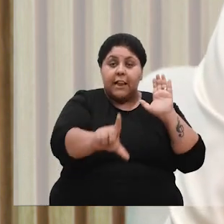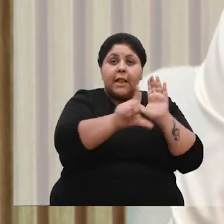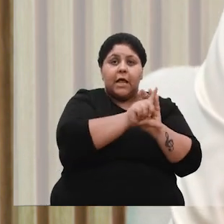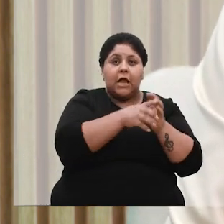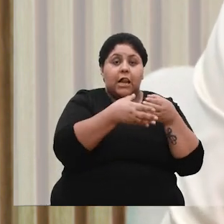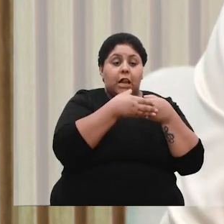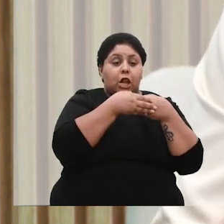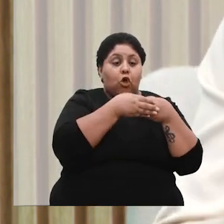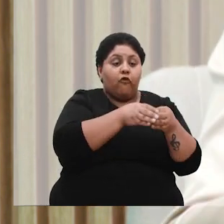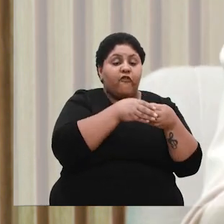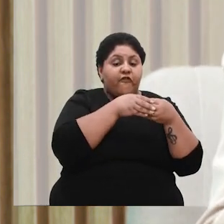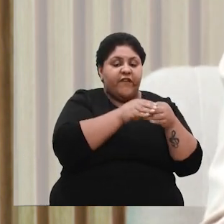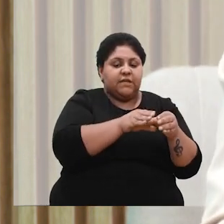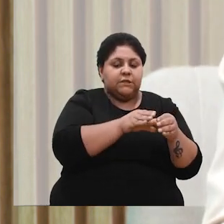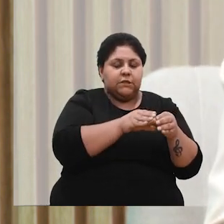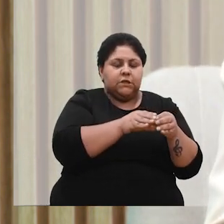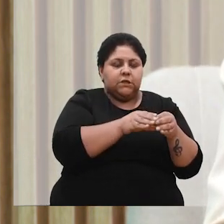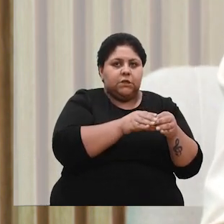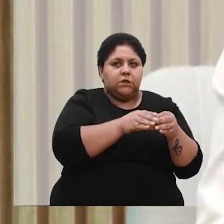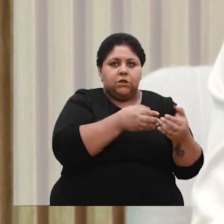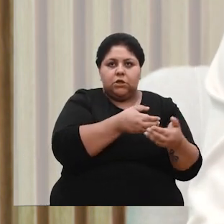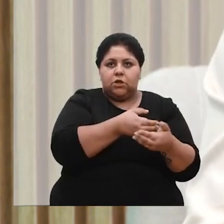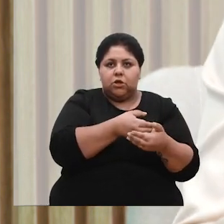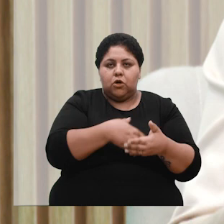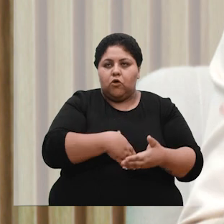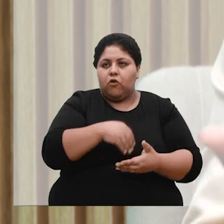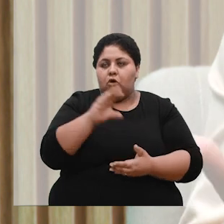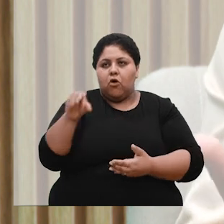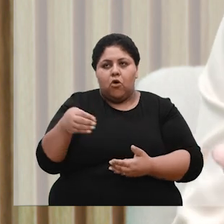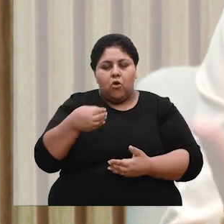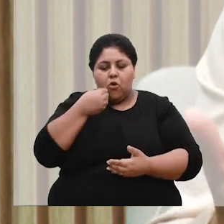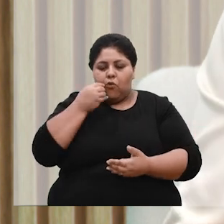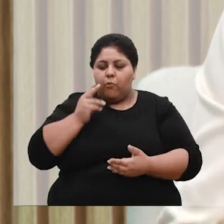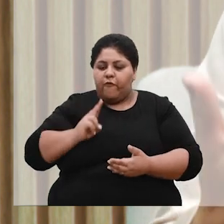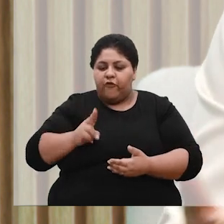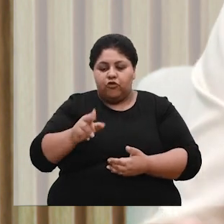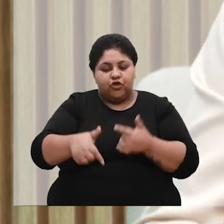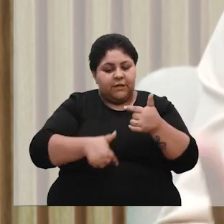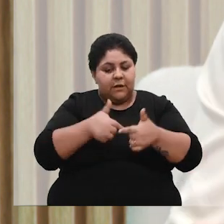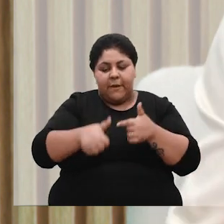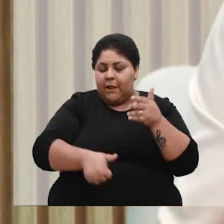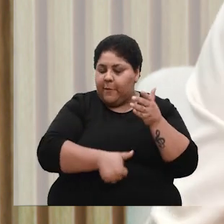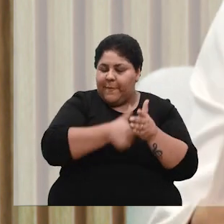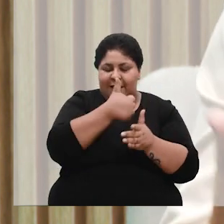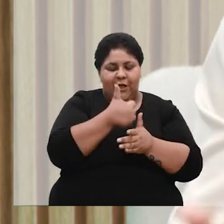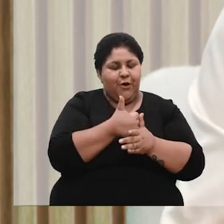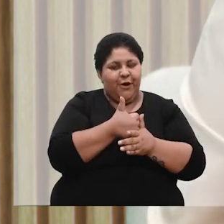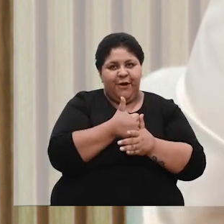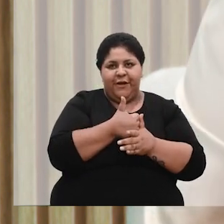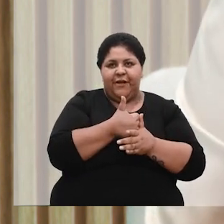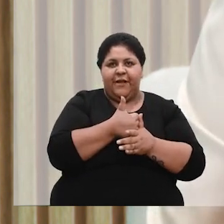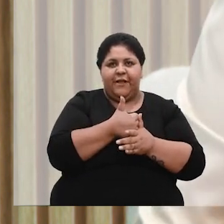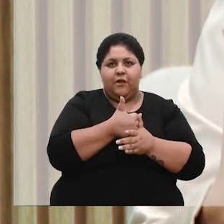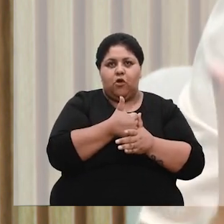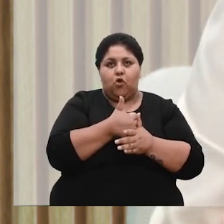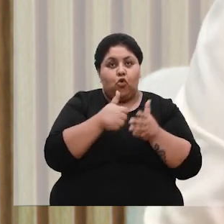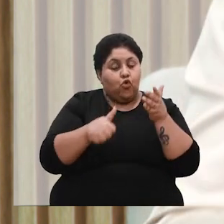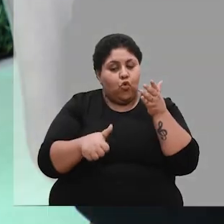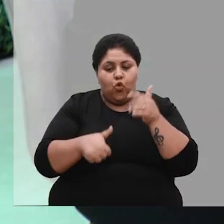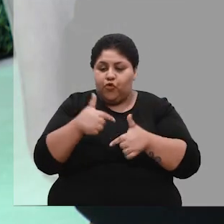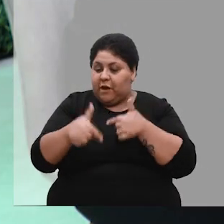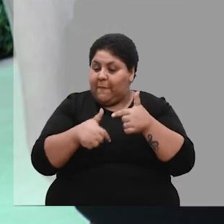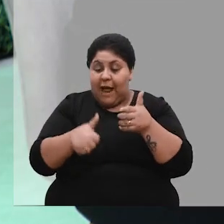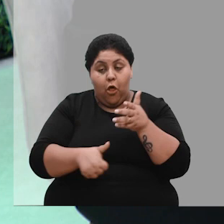as oportunidades legais de convivência com o filho, obviamente que ela vai continuar trabalhando muito melhor, né? Porque ela